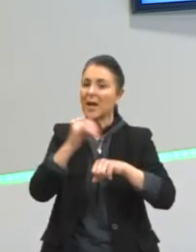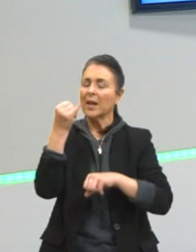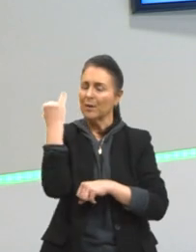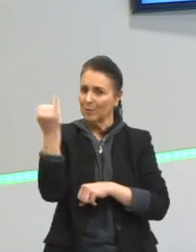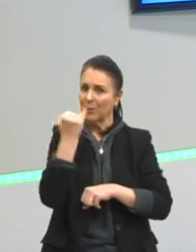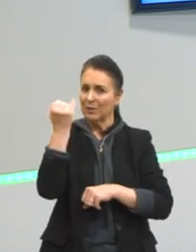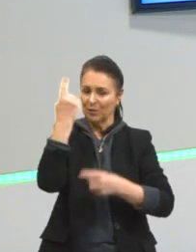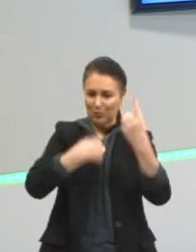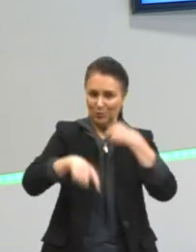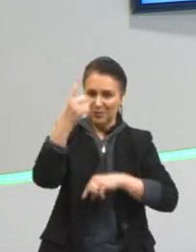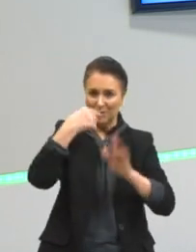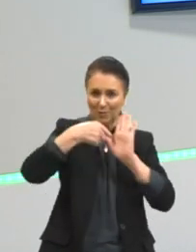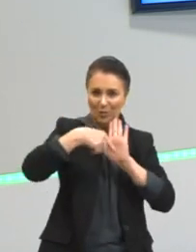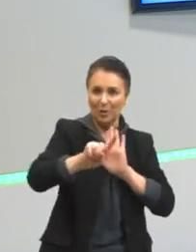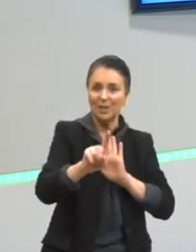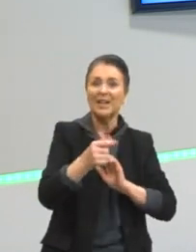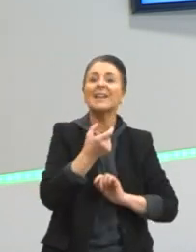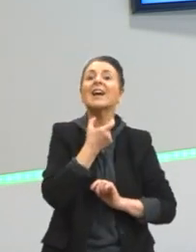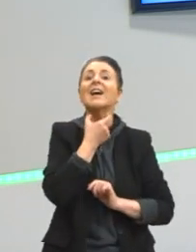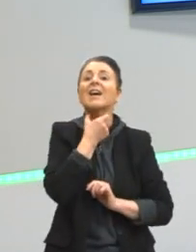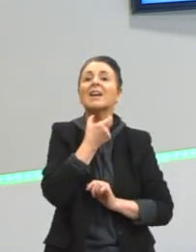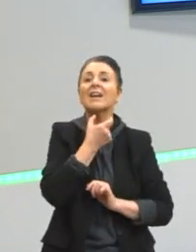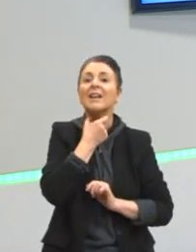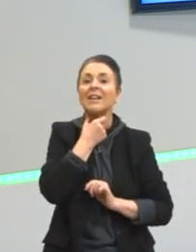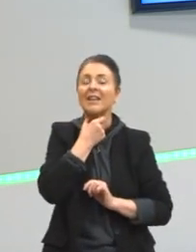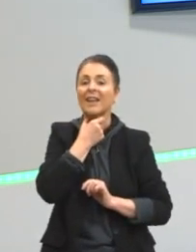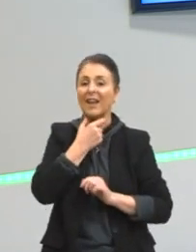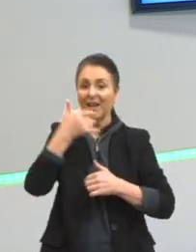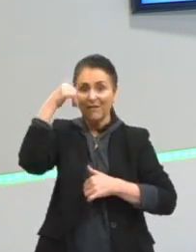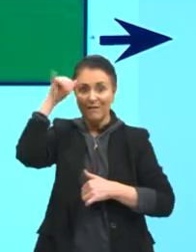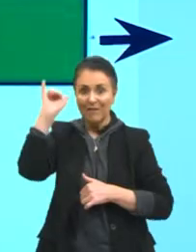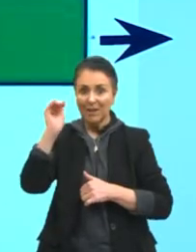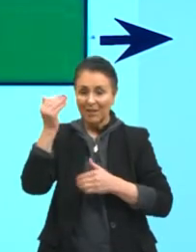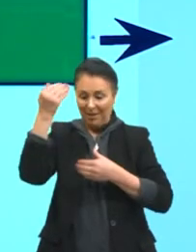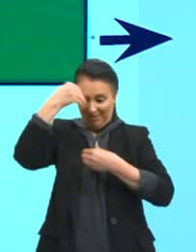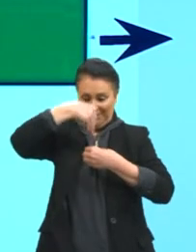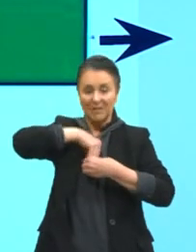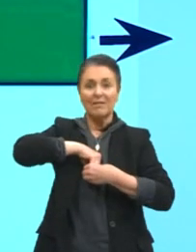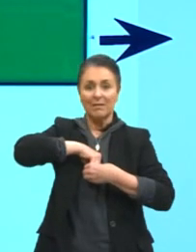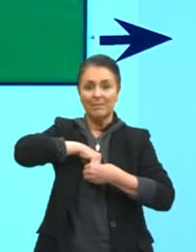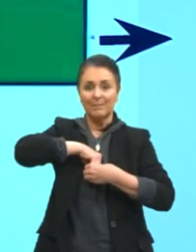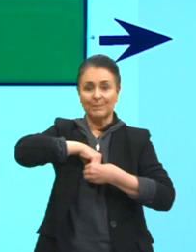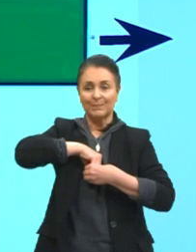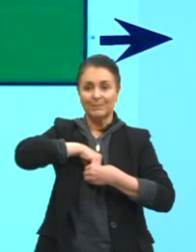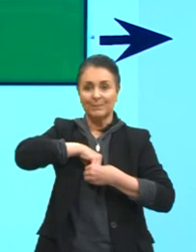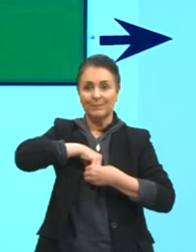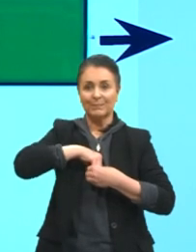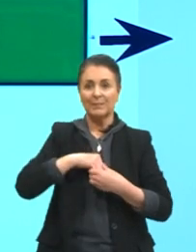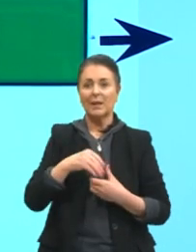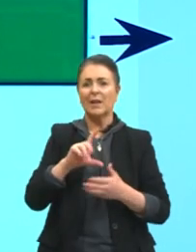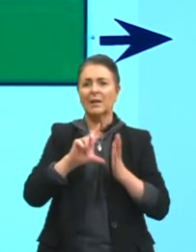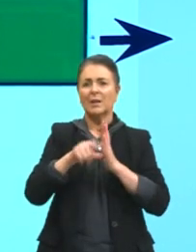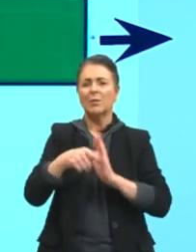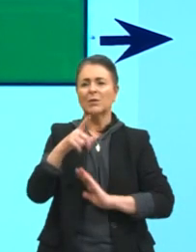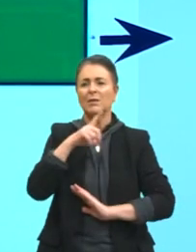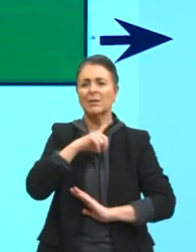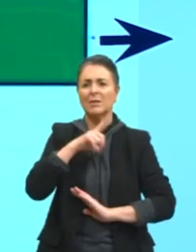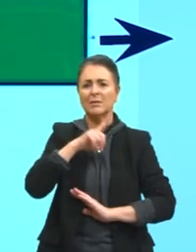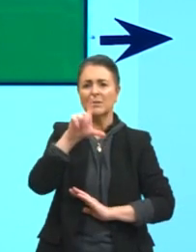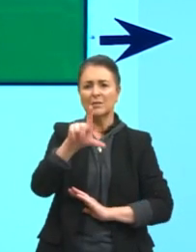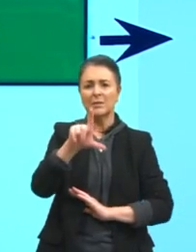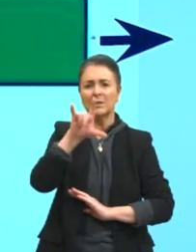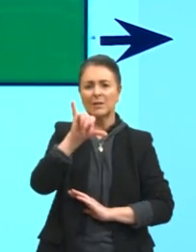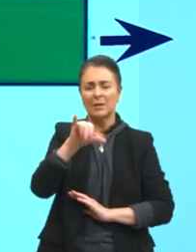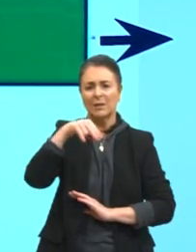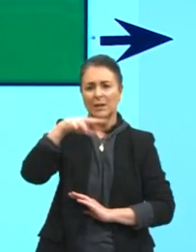já tem ali na garganta já para não deixar entrar no teu organismo que são as tonsilas e depois nós temos os